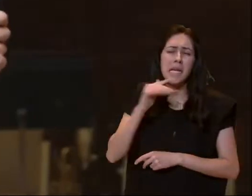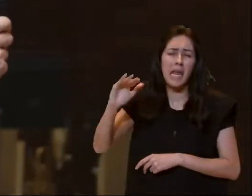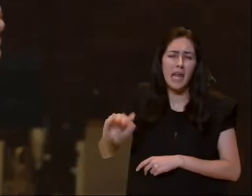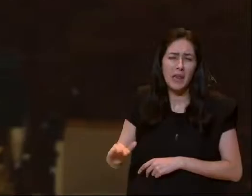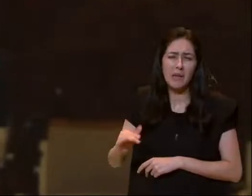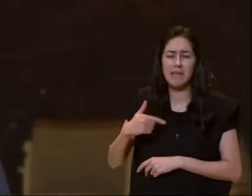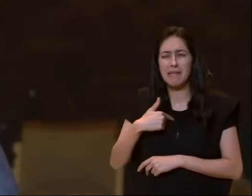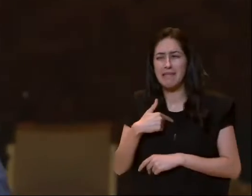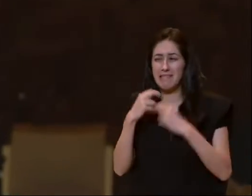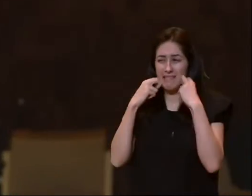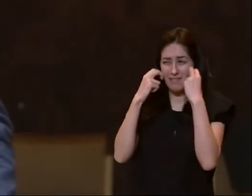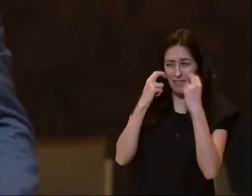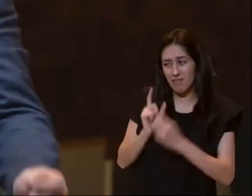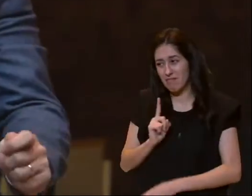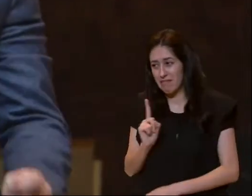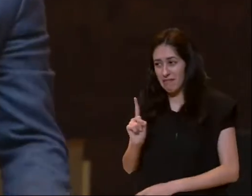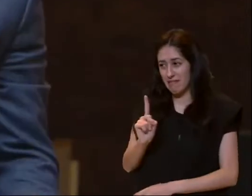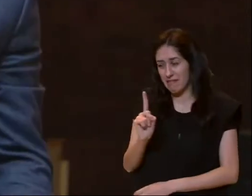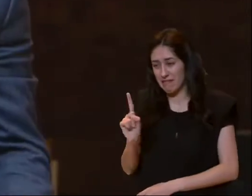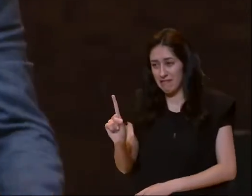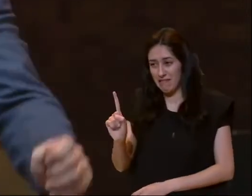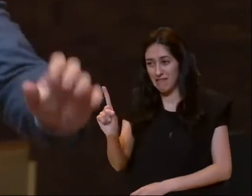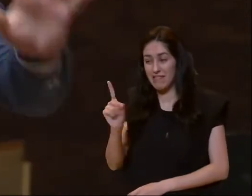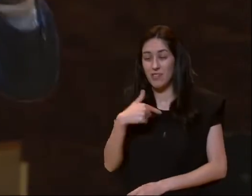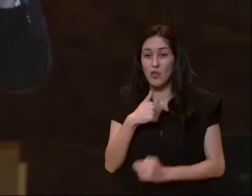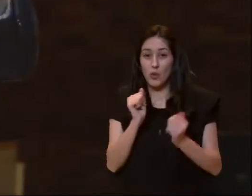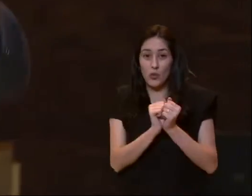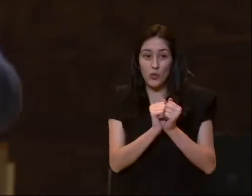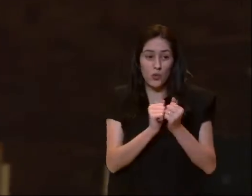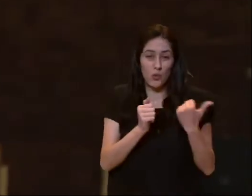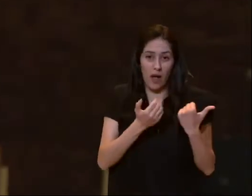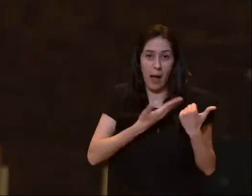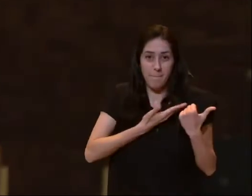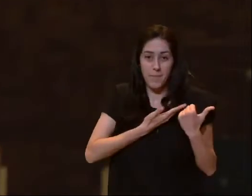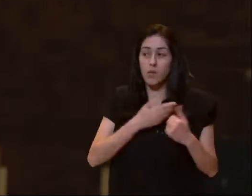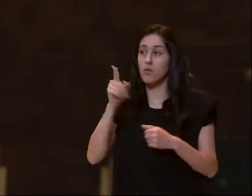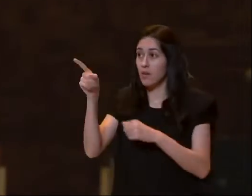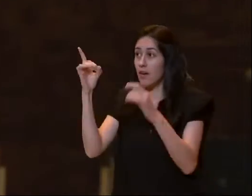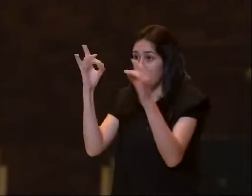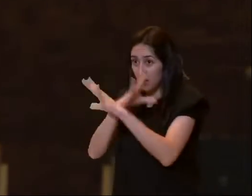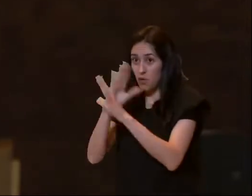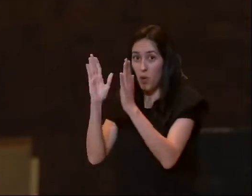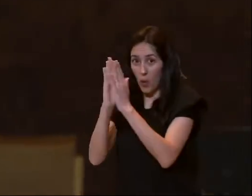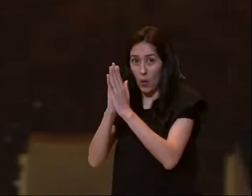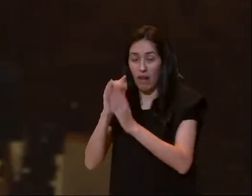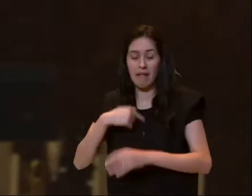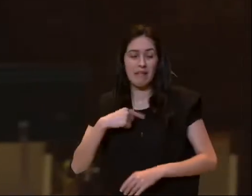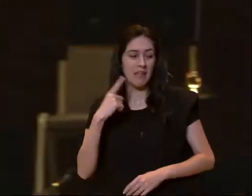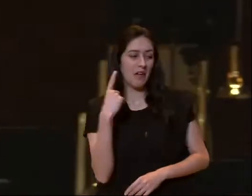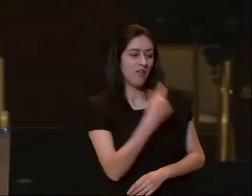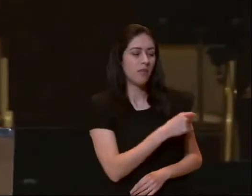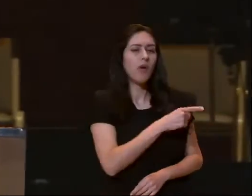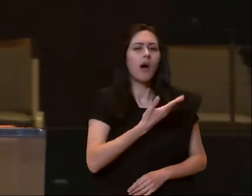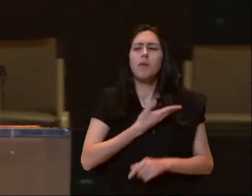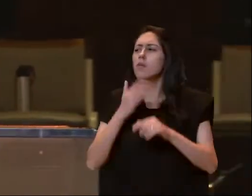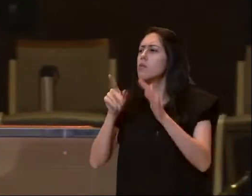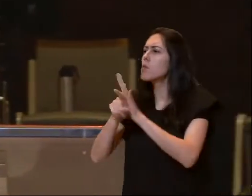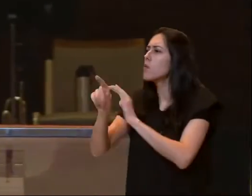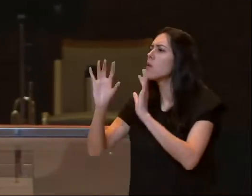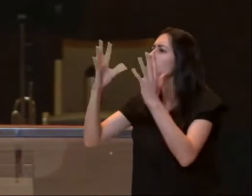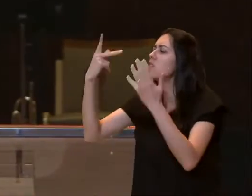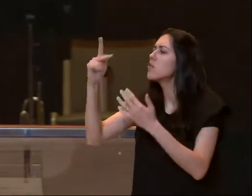jeito, tímido. Eu estava com um amigo, e quando ele terminou de orar, e eu saí, o meu amigo olhou para mim e falou, o que aconteceu com o teu rosto? Eu falei, o